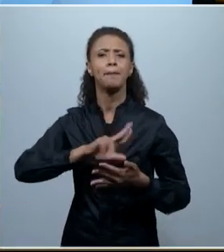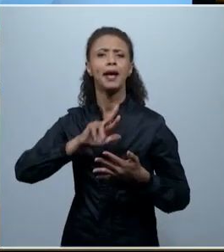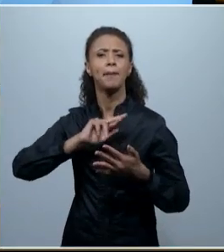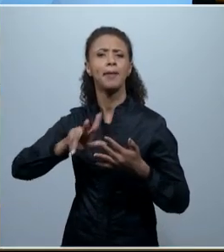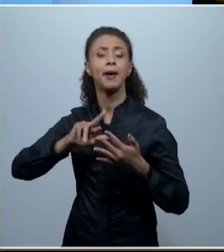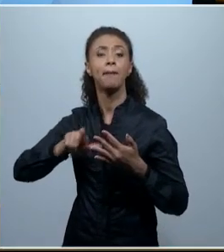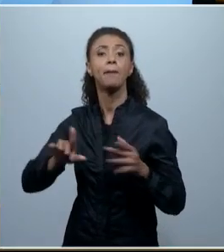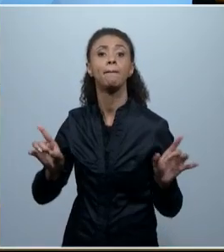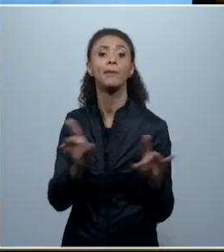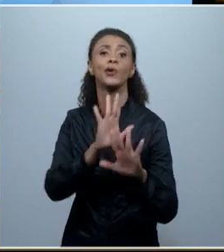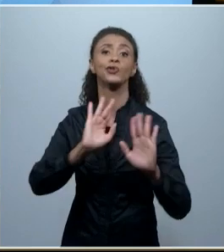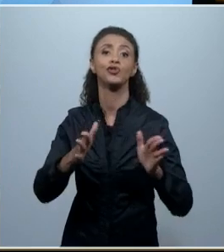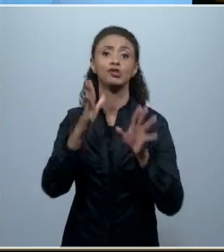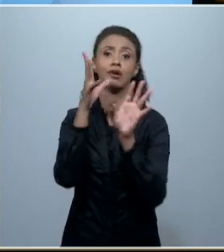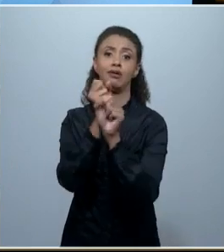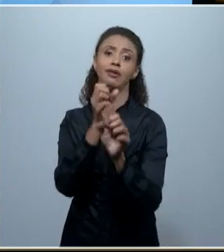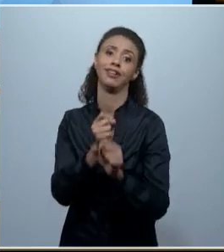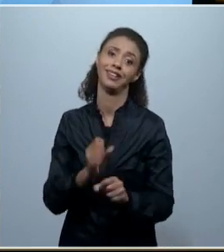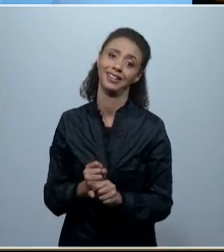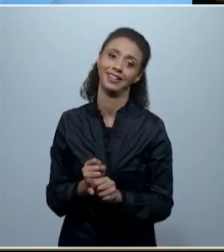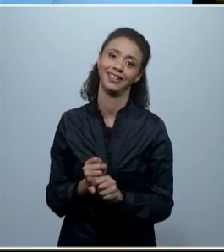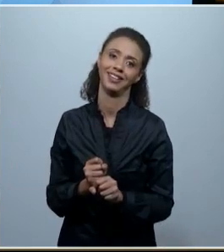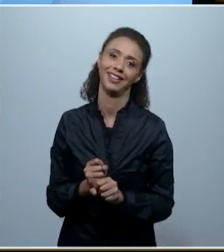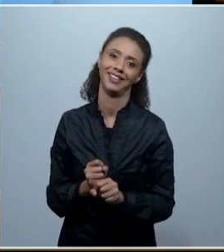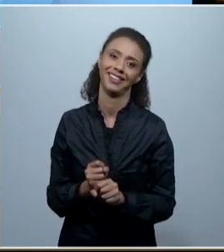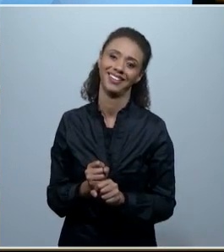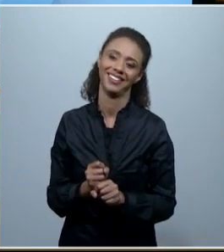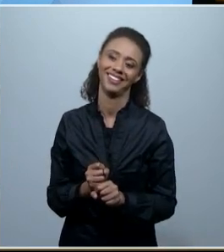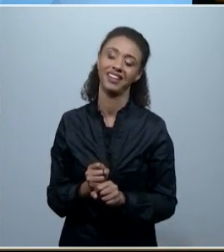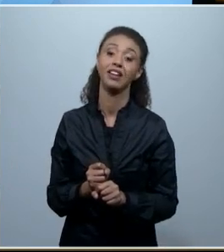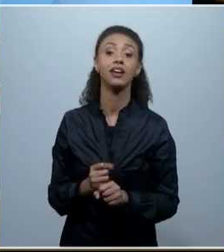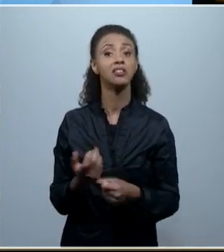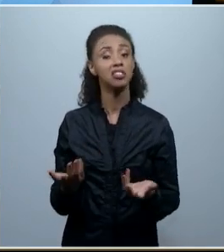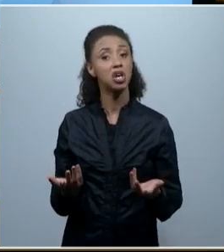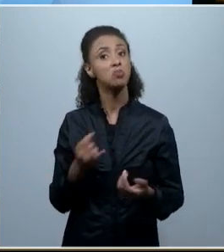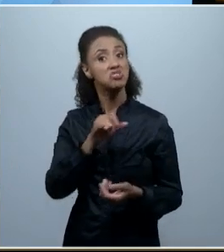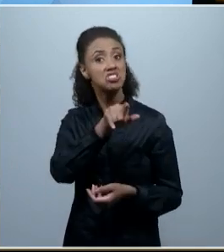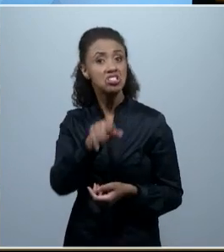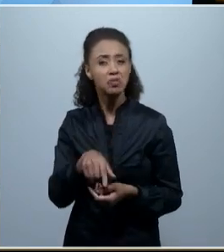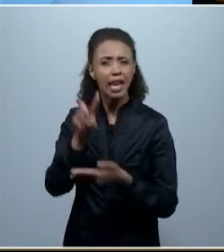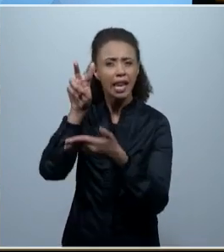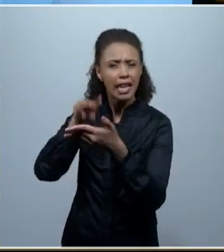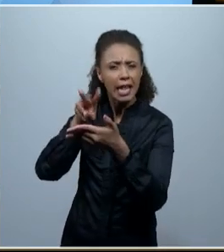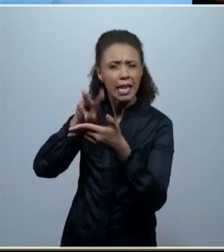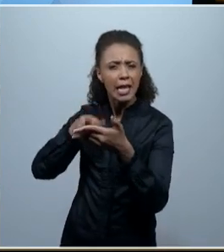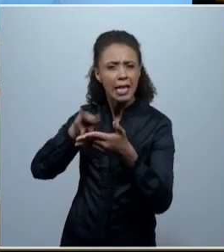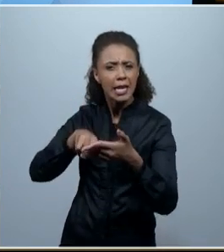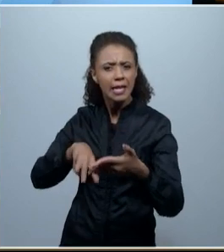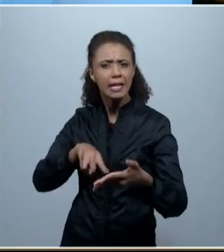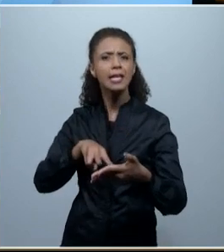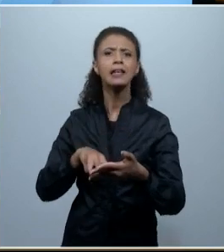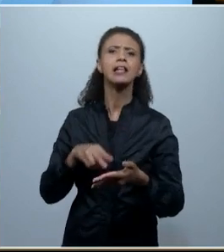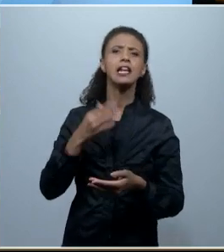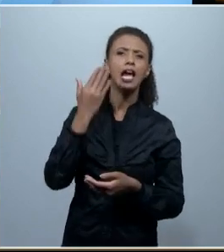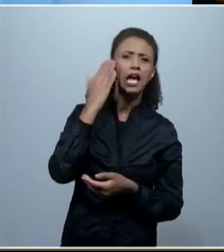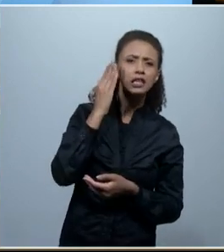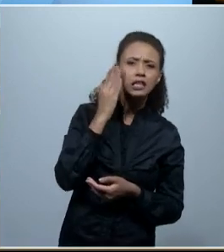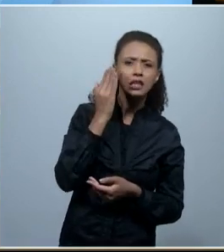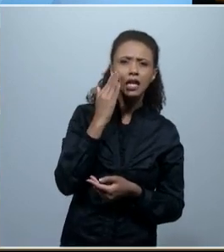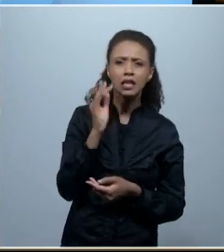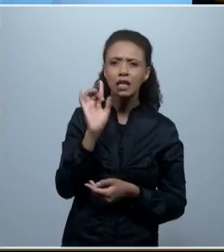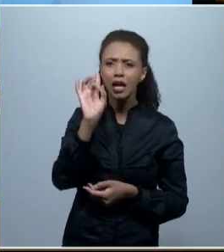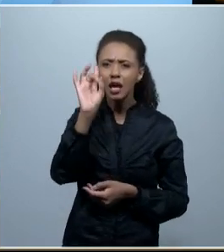resolvidos e você acha que se você sabe passar por estes exemplos resolvido sem entender o que está acontecendo